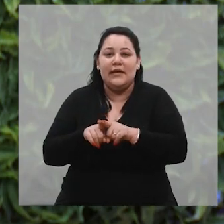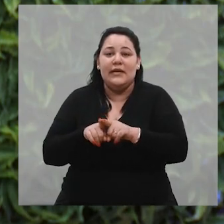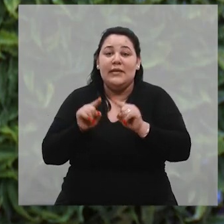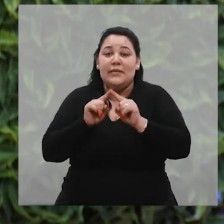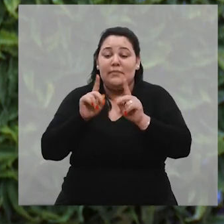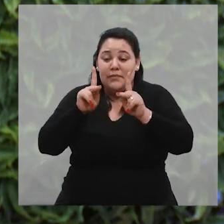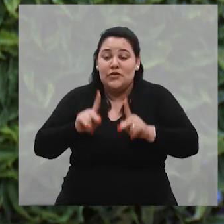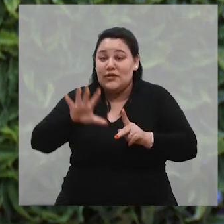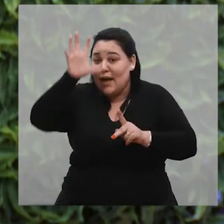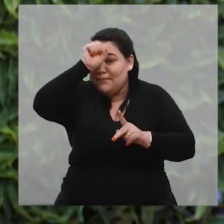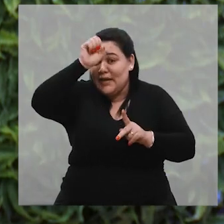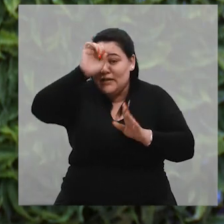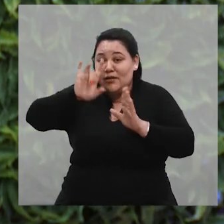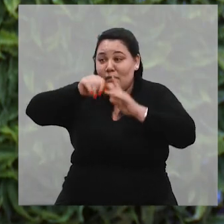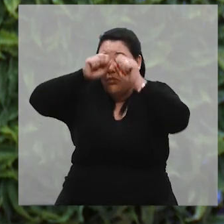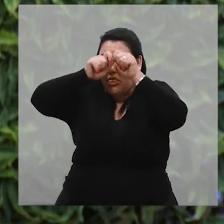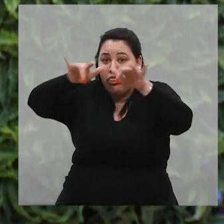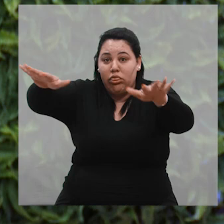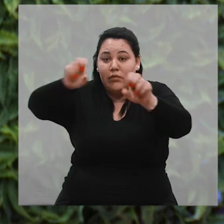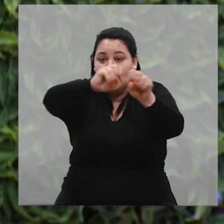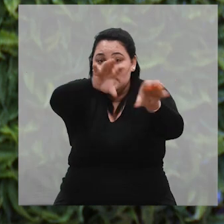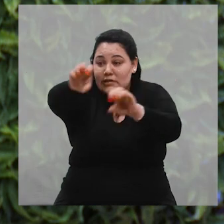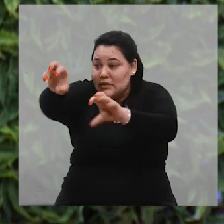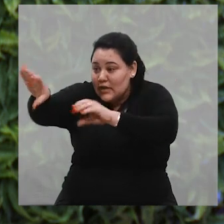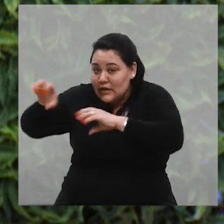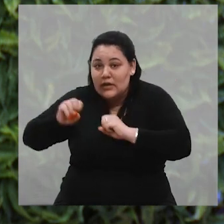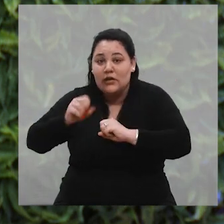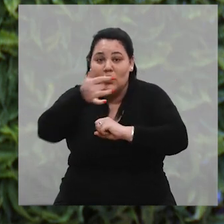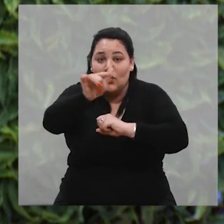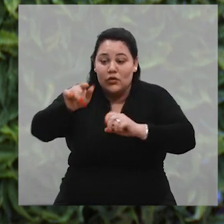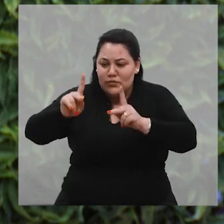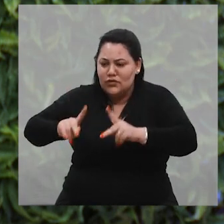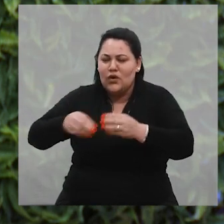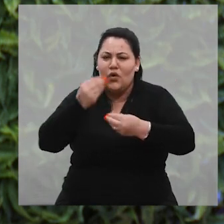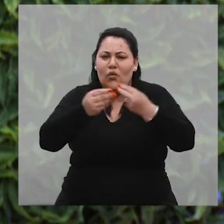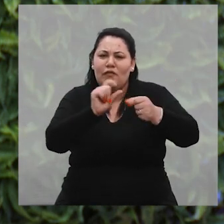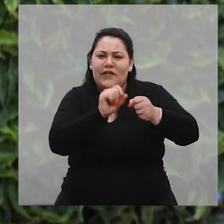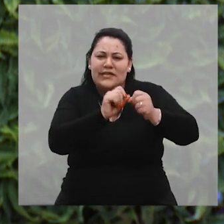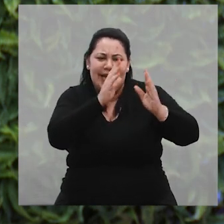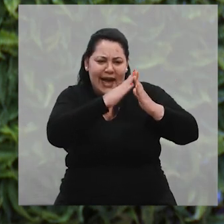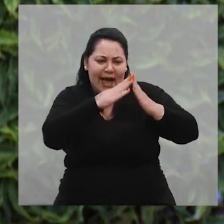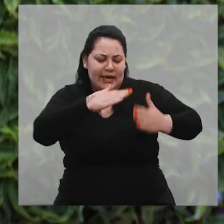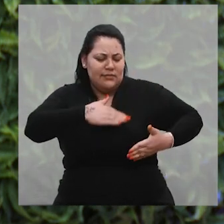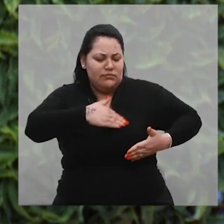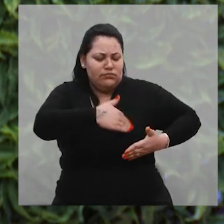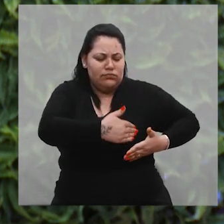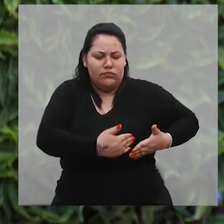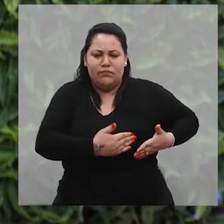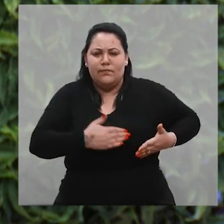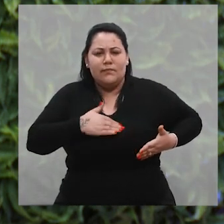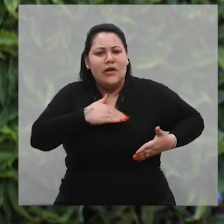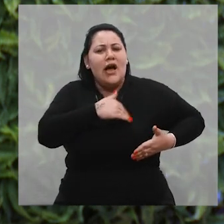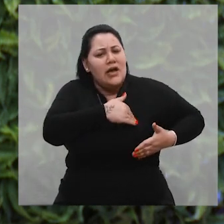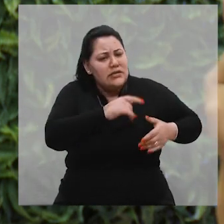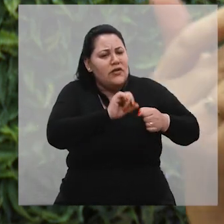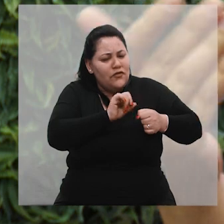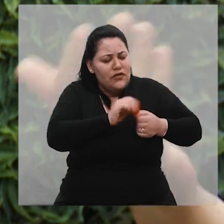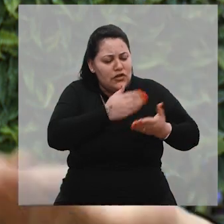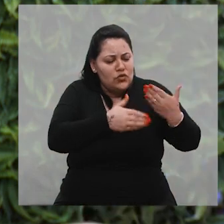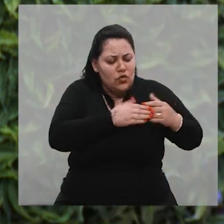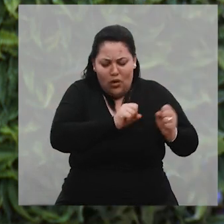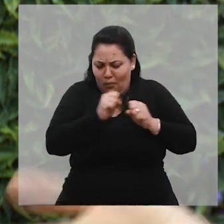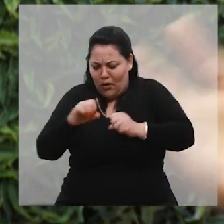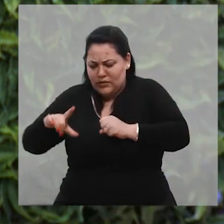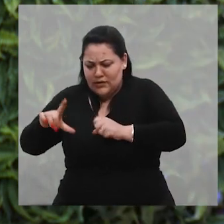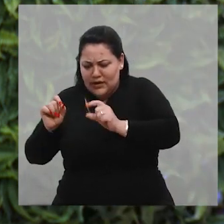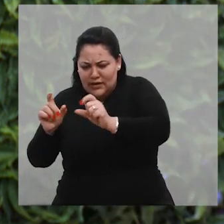eles multiplicadores dessa informação, né, de como que é feito o autoexame, né, se eu fiz todos os exames, eu